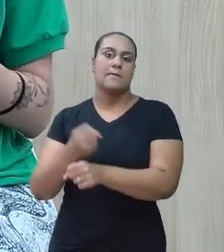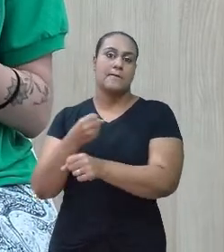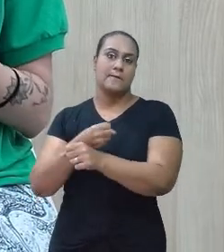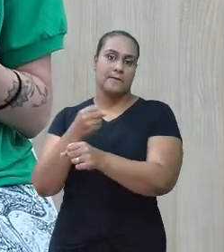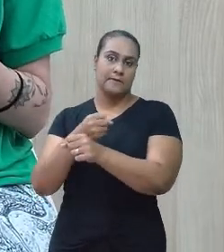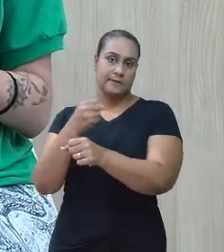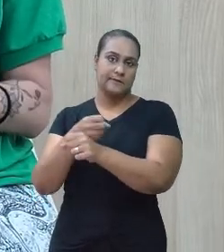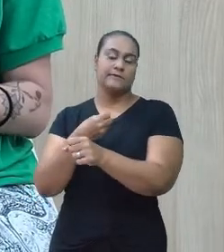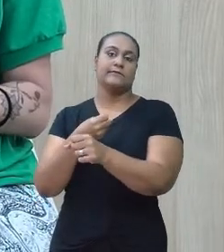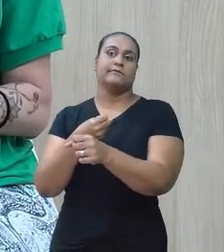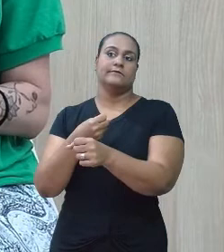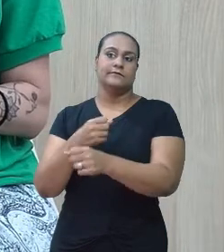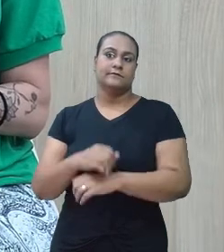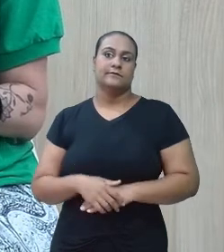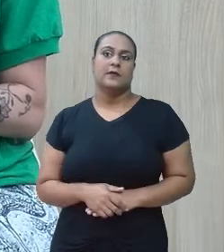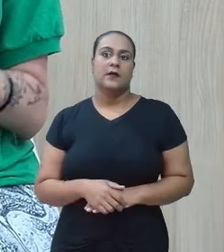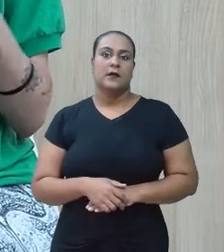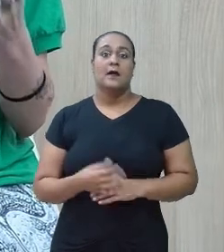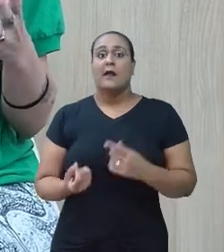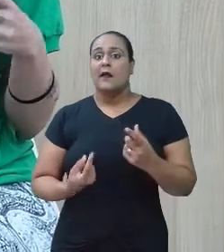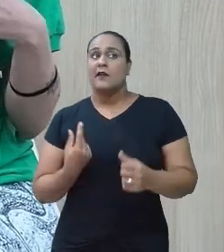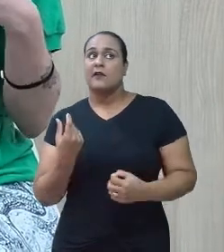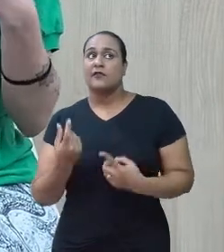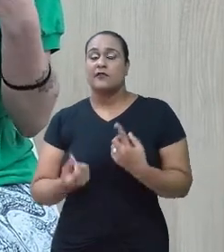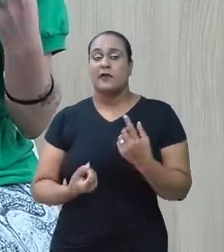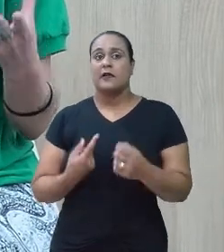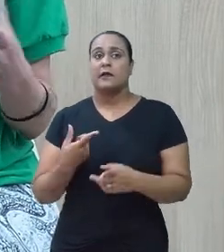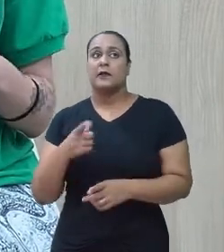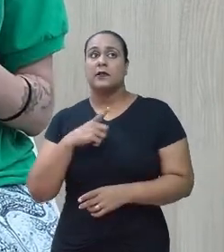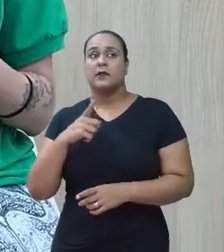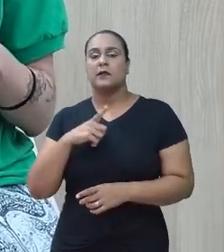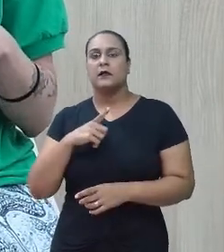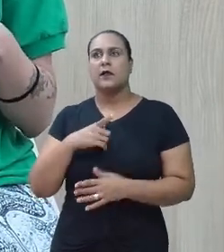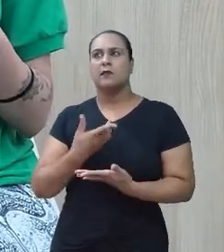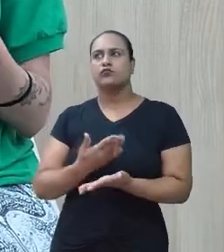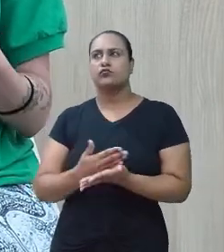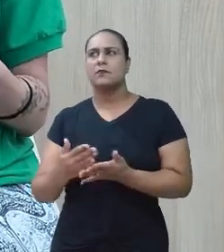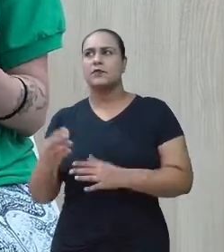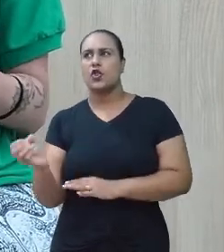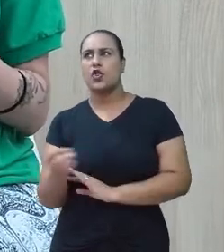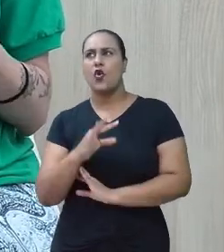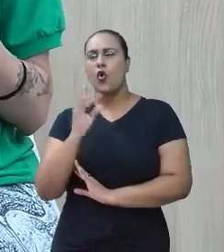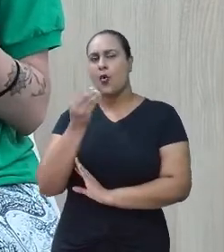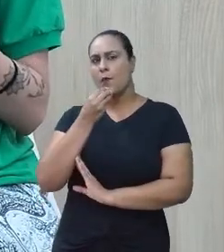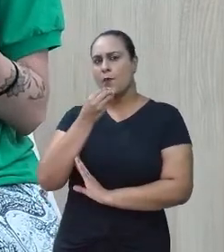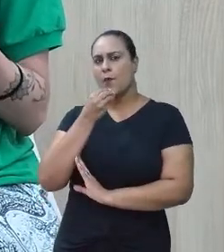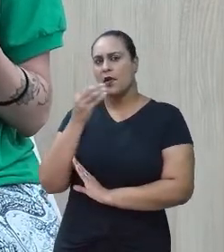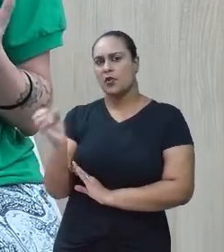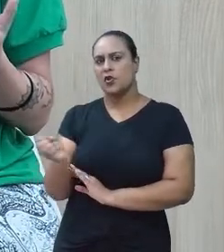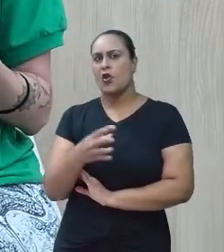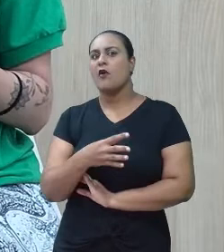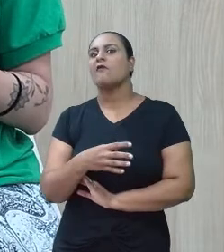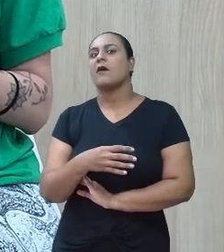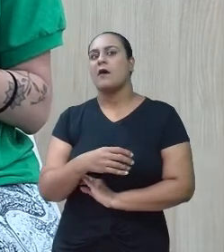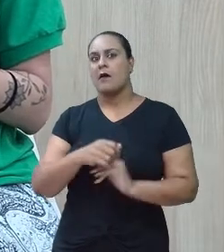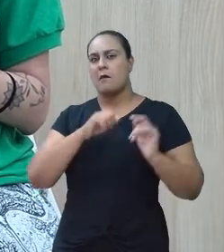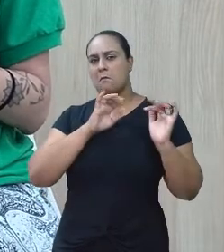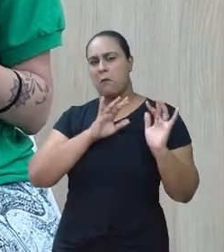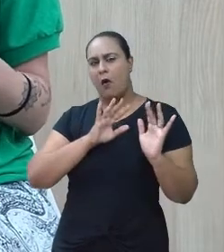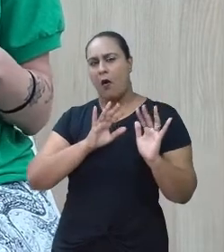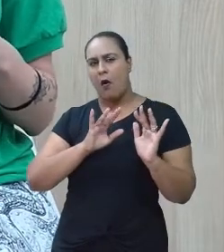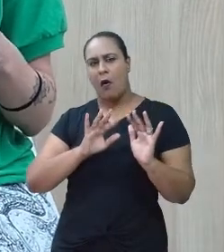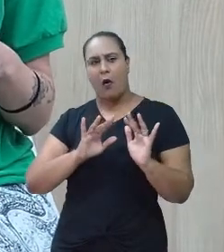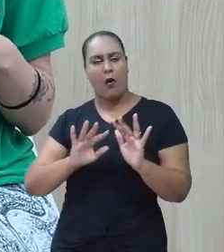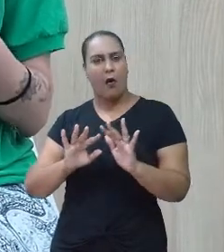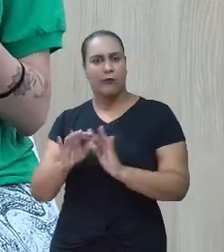vezes nessa ideia, né, de ter um novo começo, uma nova oportunidade, muitos deles saíam com